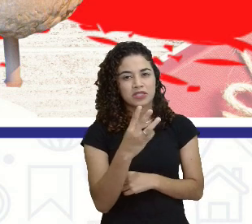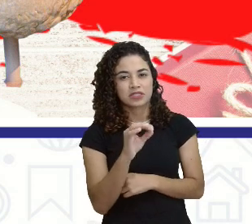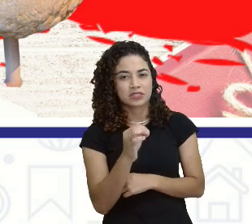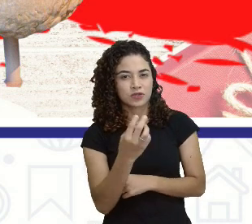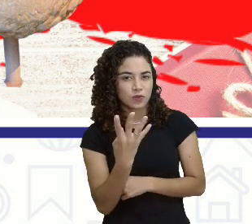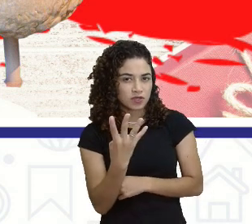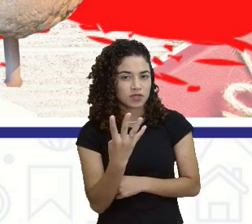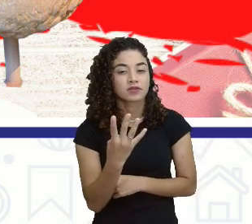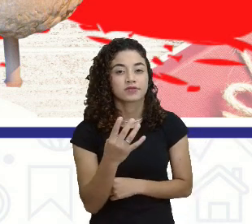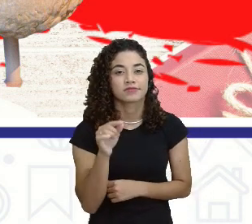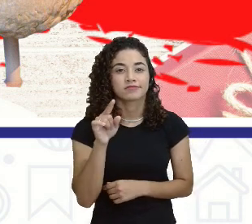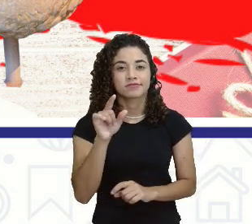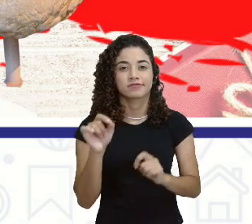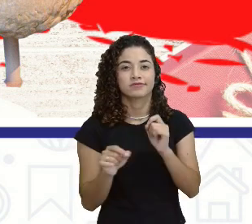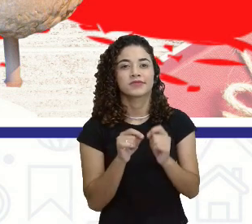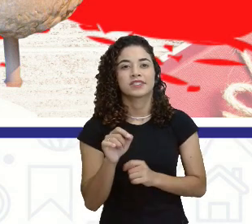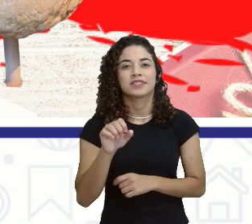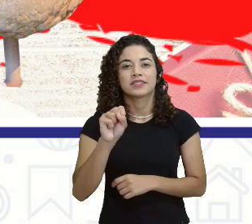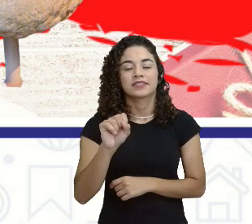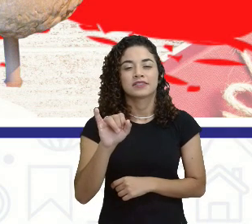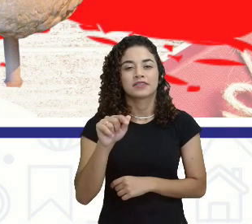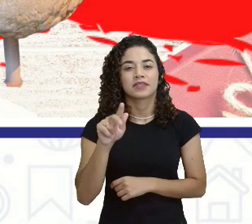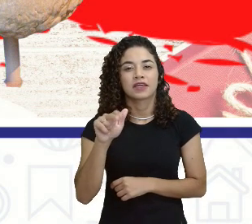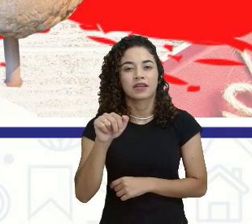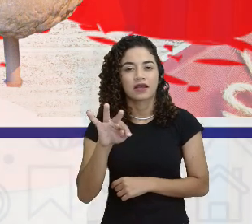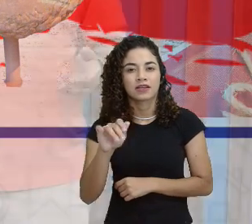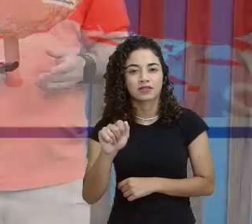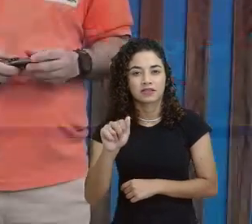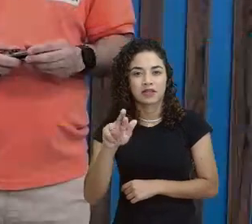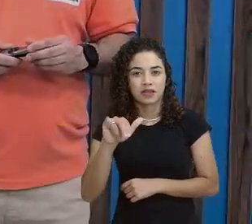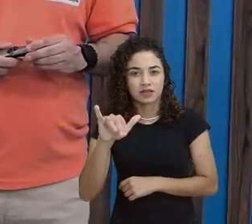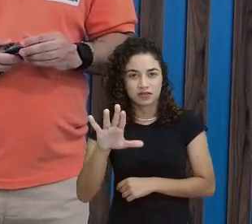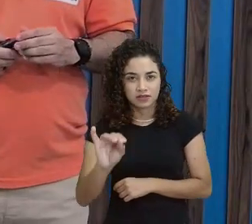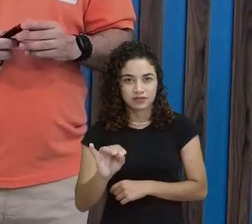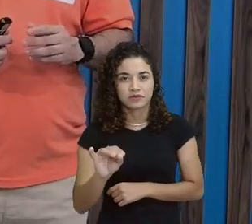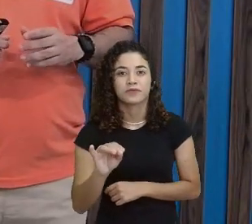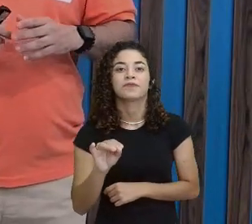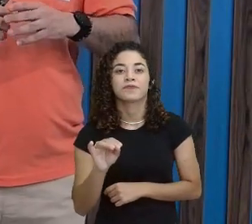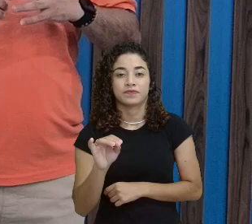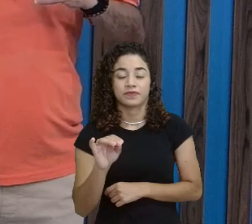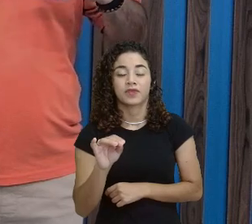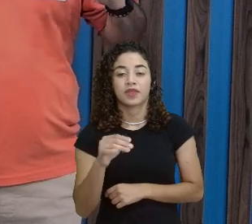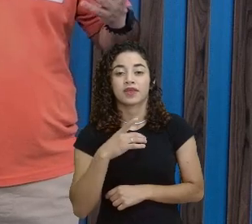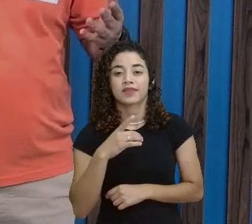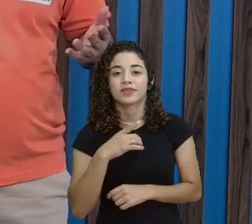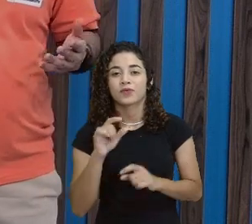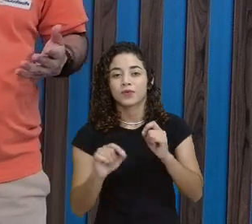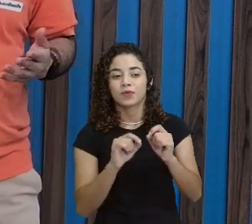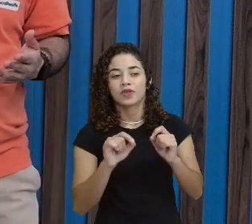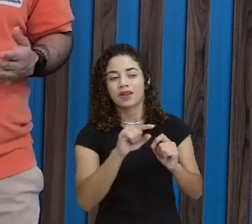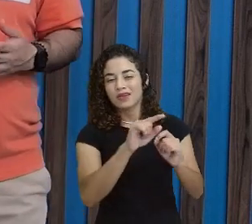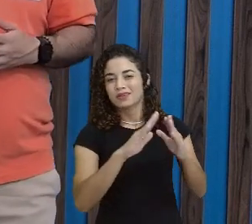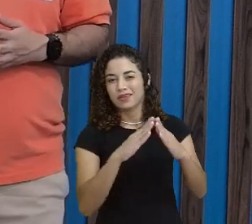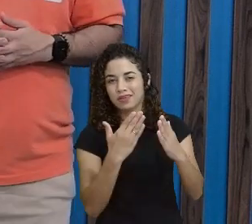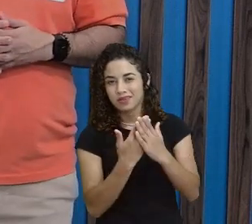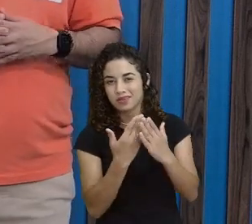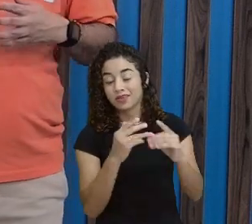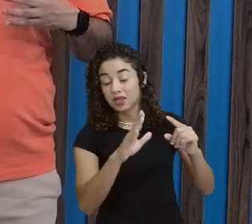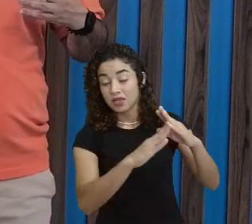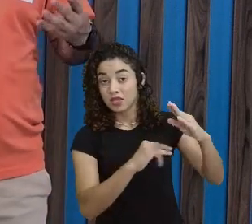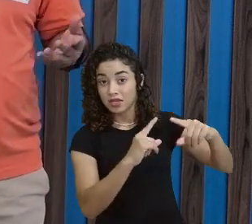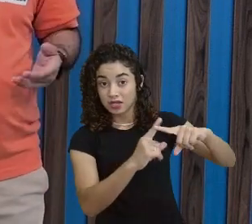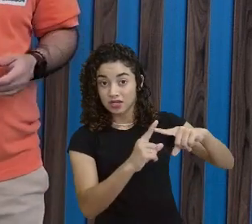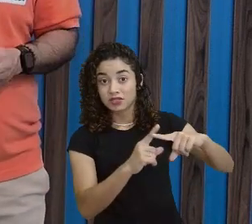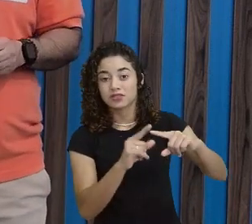signatários do Concílio de Nicéia. Houve um concílio, né, na igreja, né, o concílio era uma convenção ali